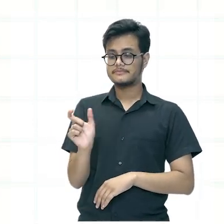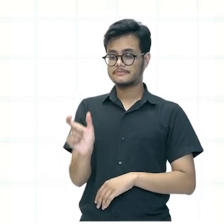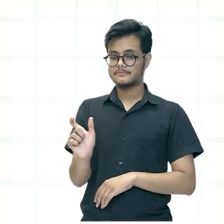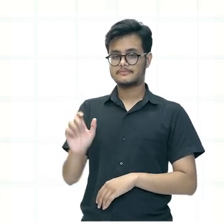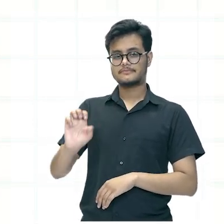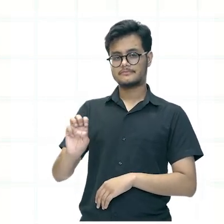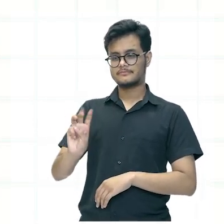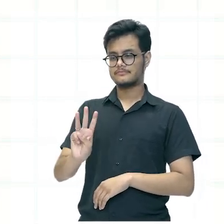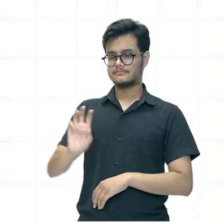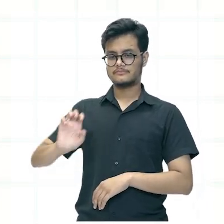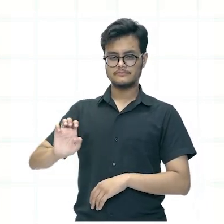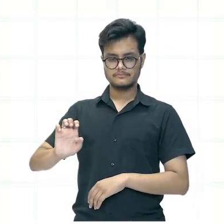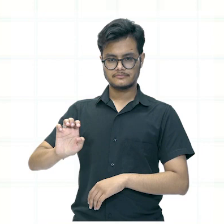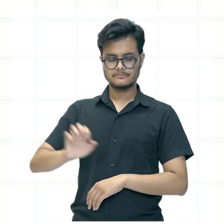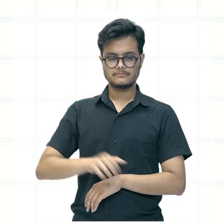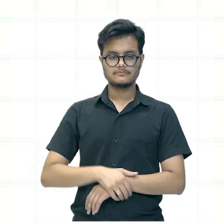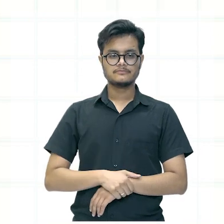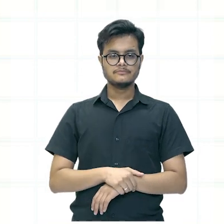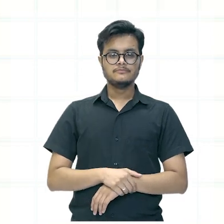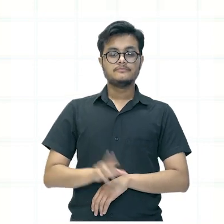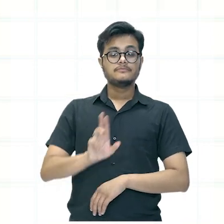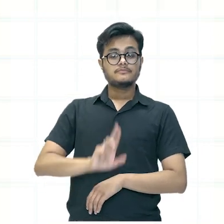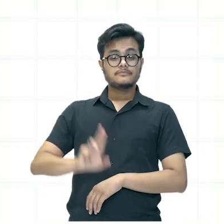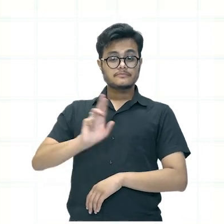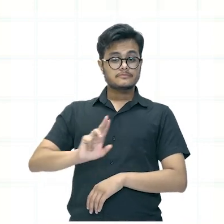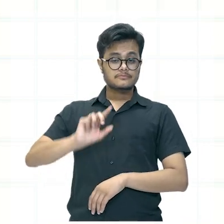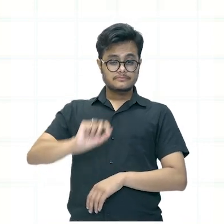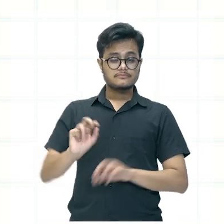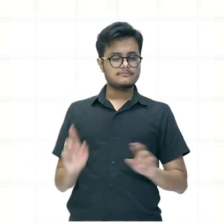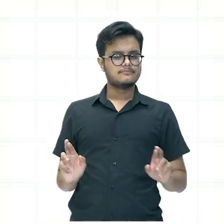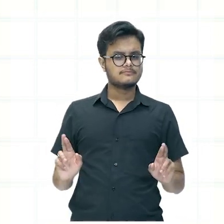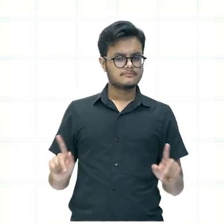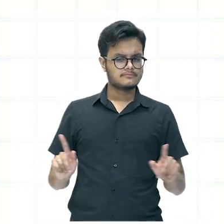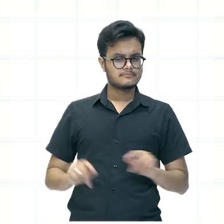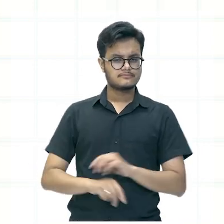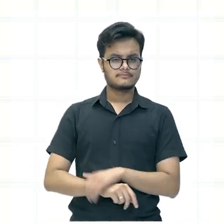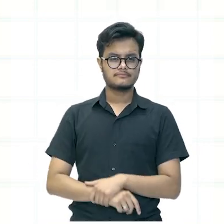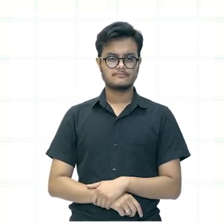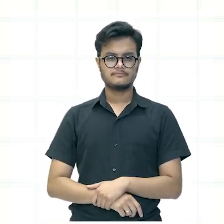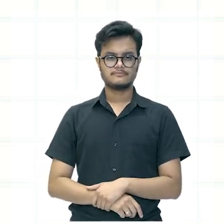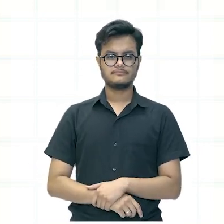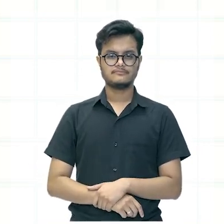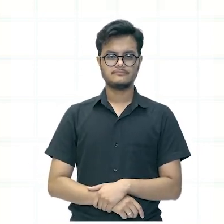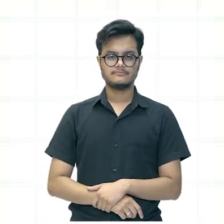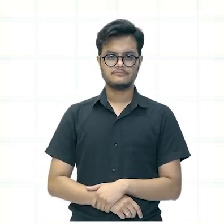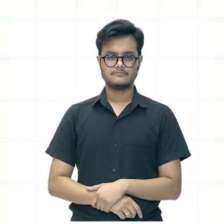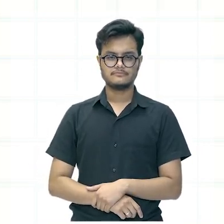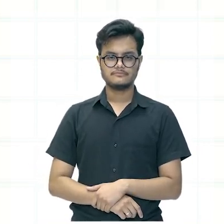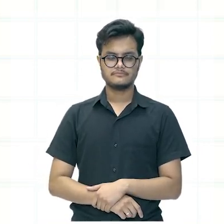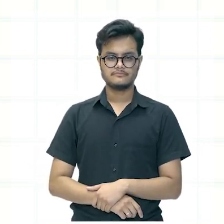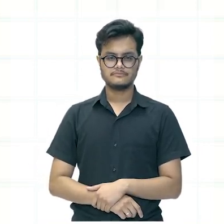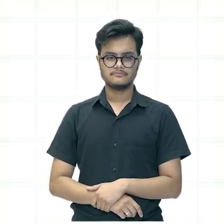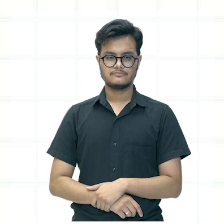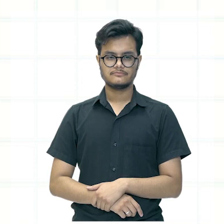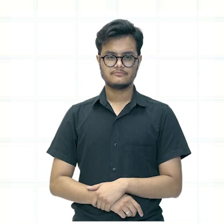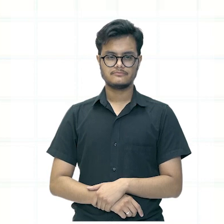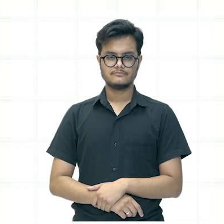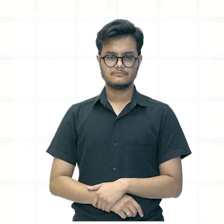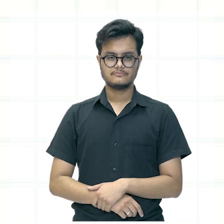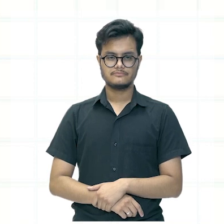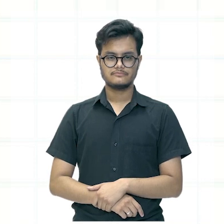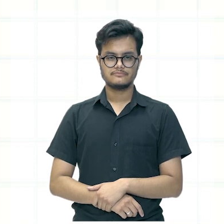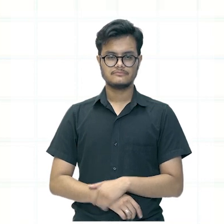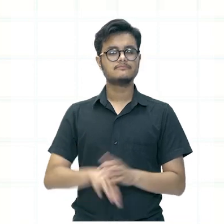que elas vão ser utilizadas um pouquinho diferente, tá? Então, observem, são poucas, então a gente só anota, ok?